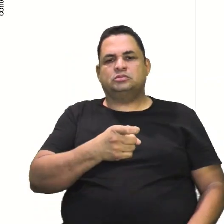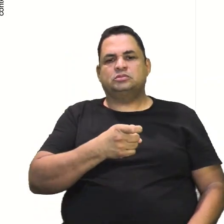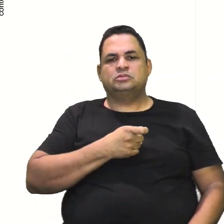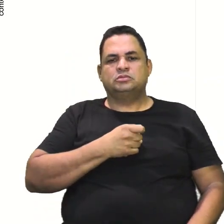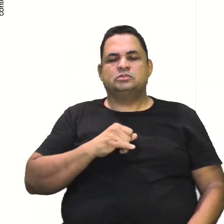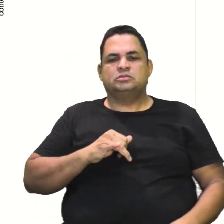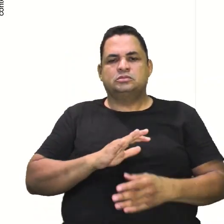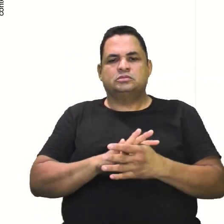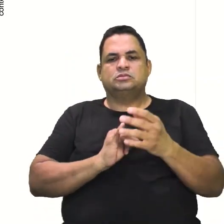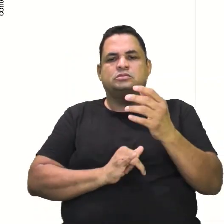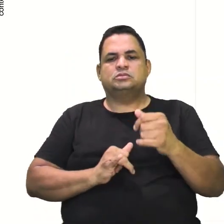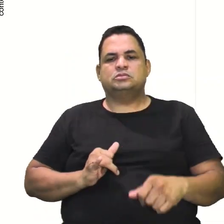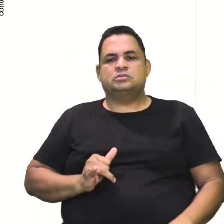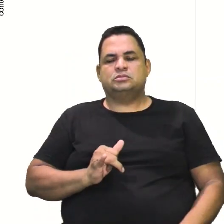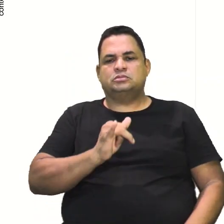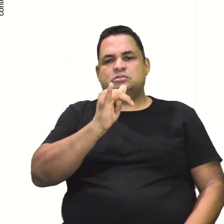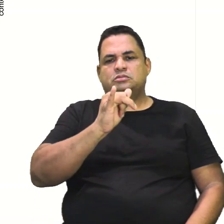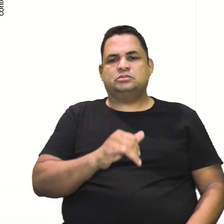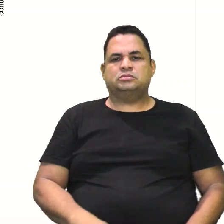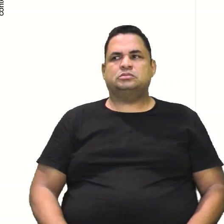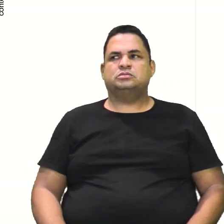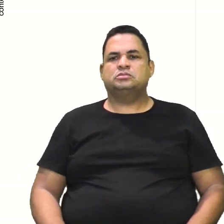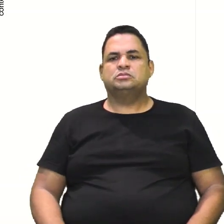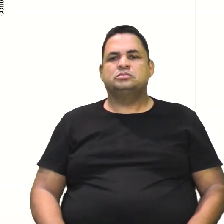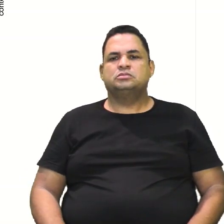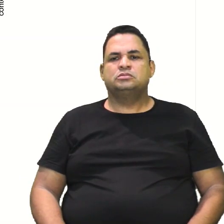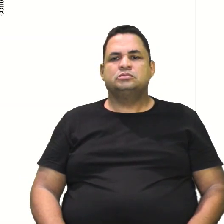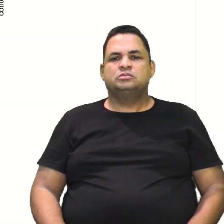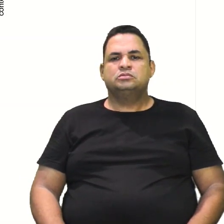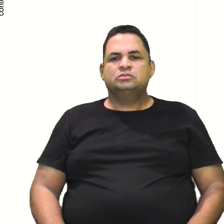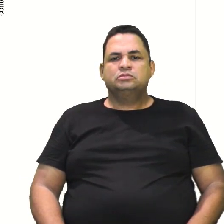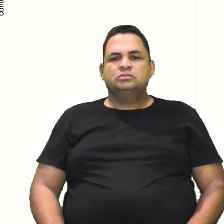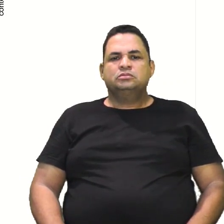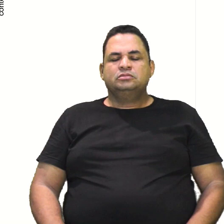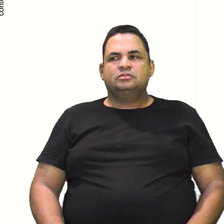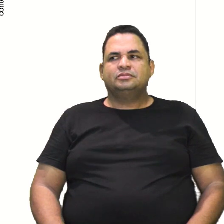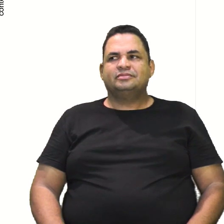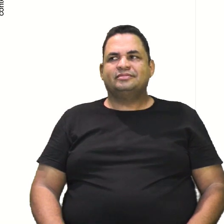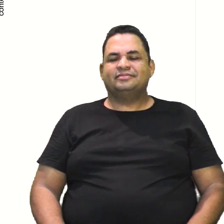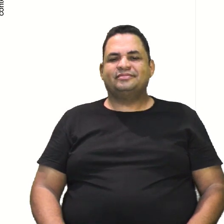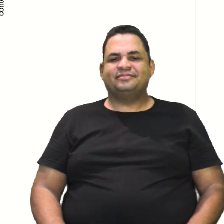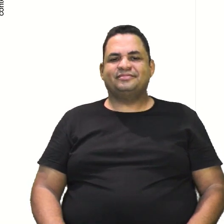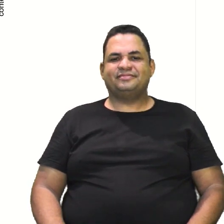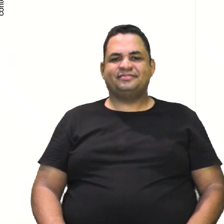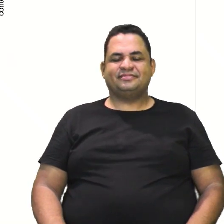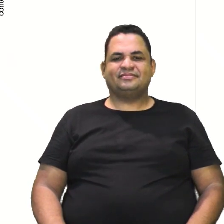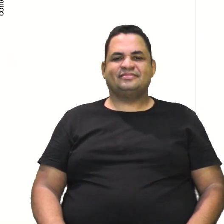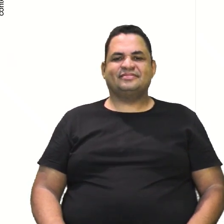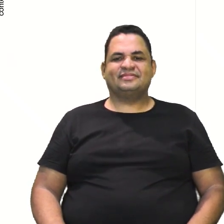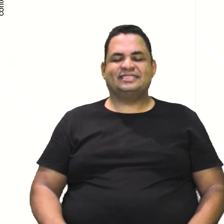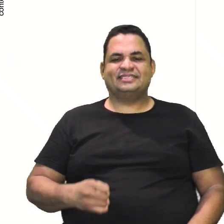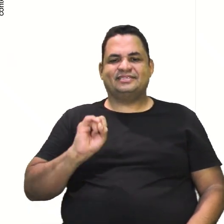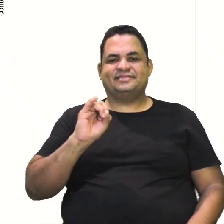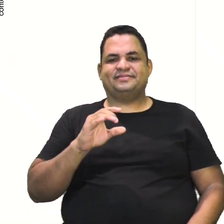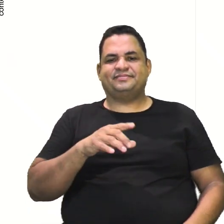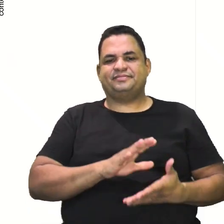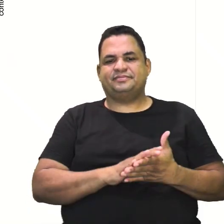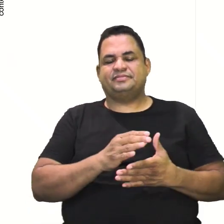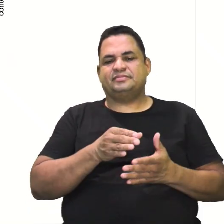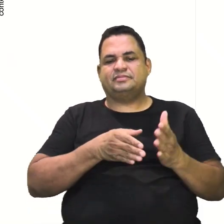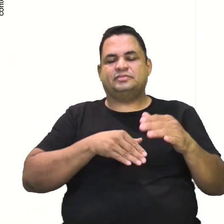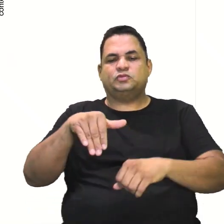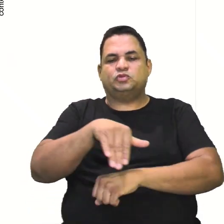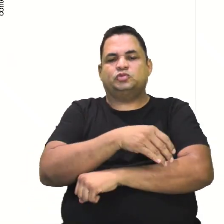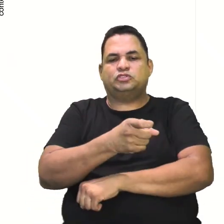e elas se cruzam em um determinado do lado de lá, que momento. ninguém vê, é o mercadinho do seu João. Né? Se temos a rua X e a